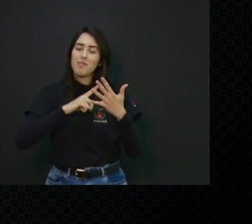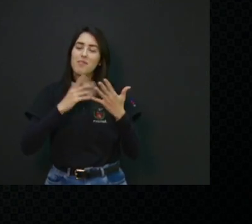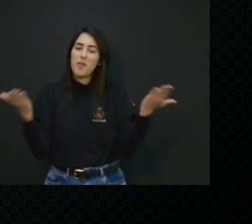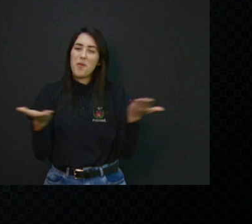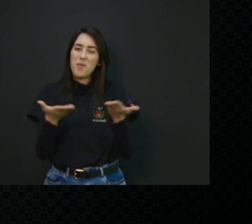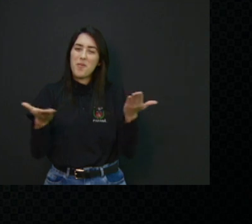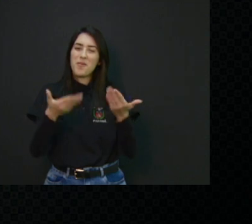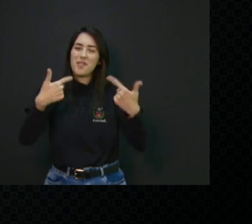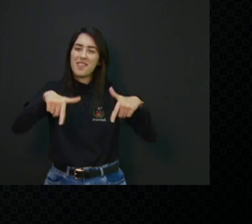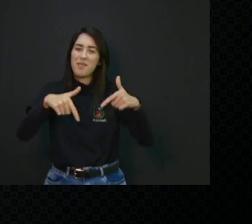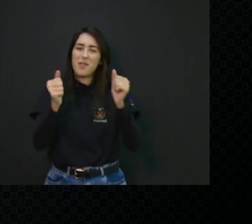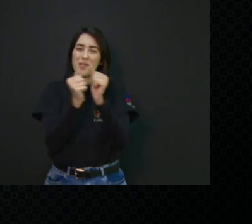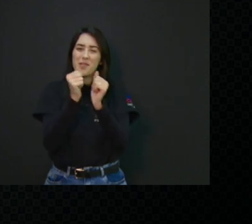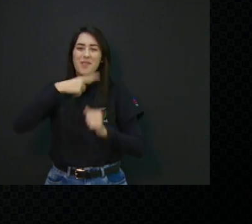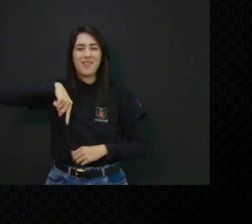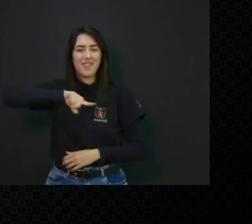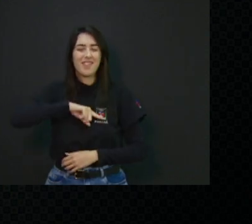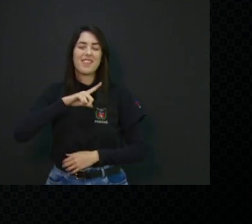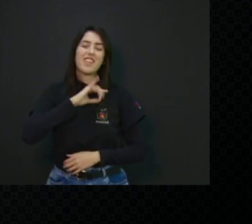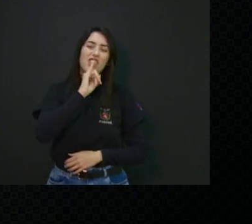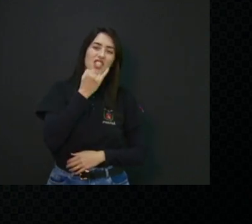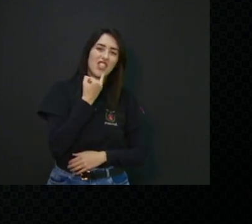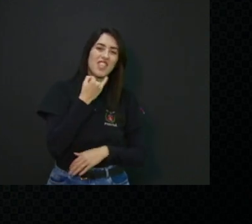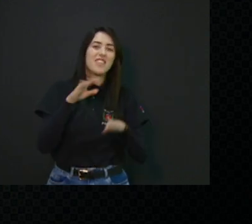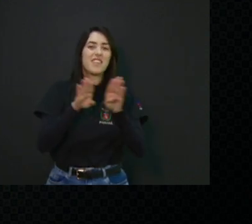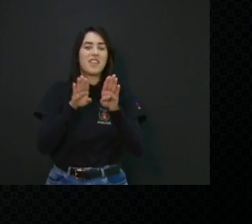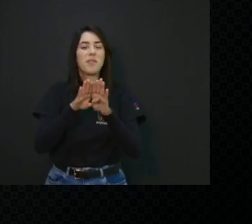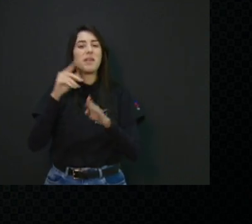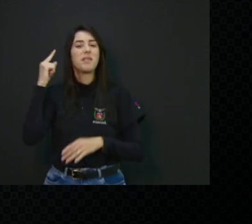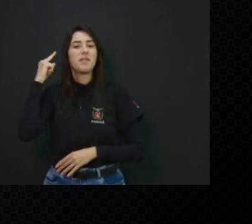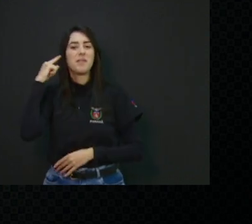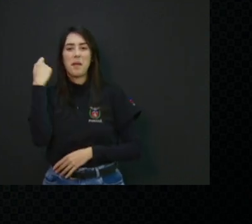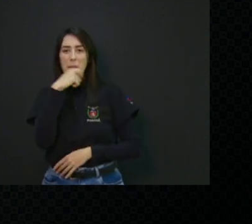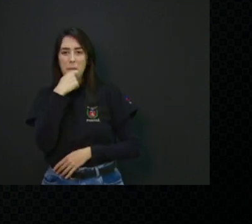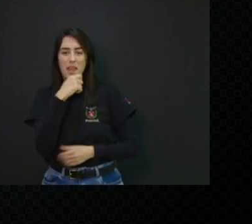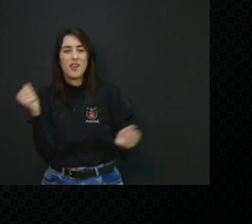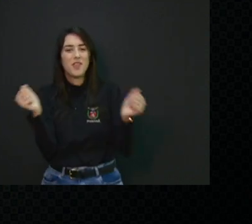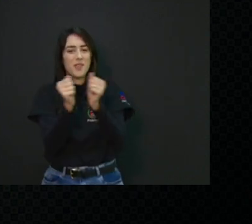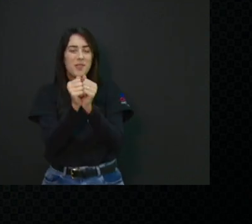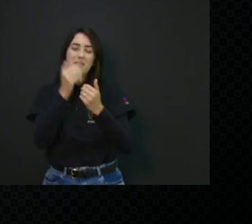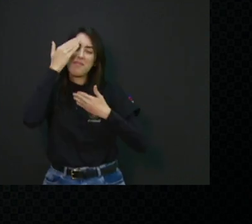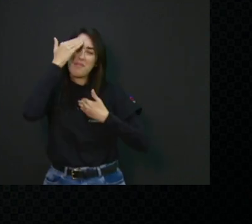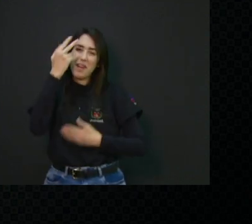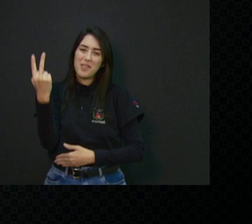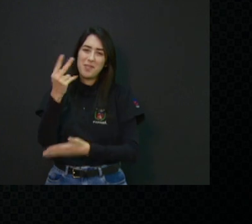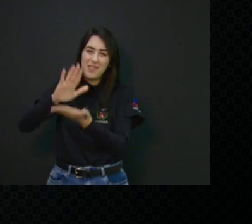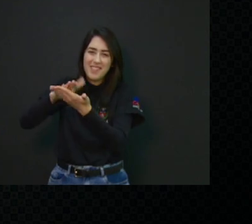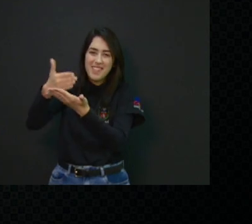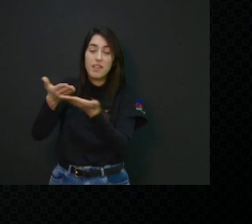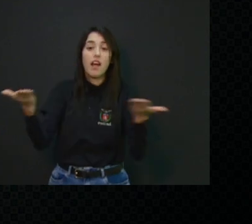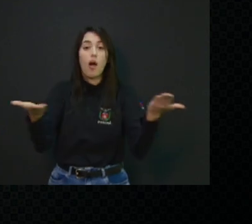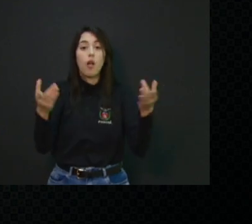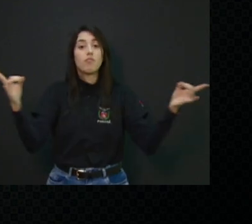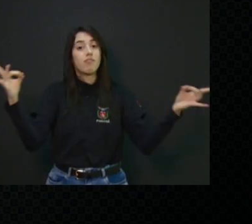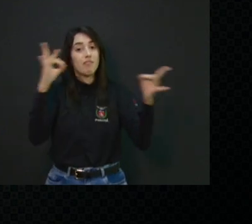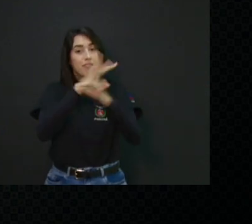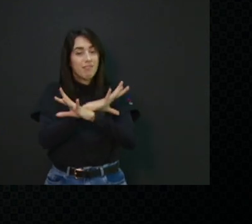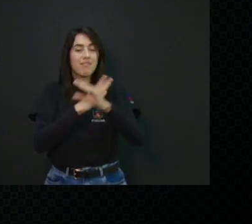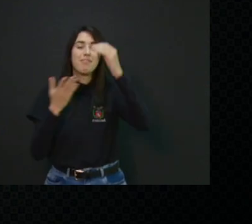aqui trabalhando com a gente, a Jéssica e a Bia. Eu agradeço elas. E aqui nós encerramos